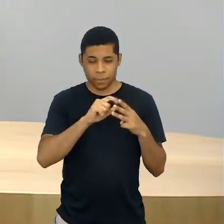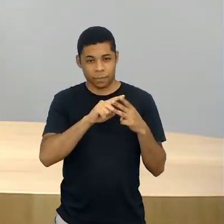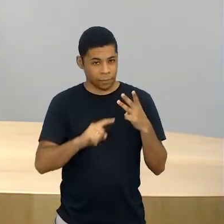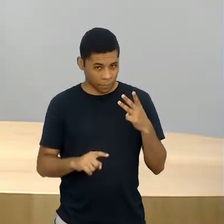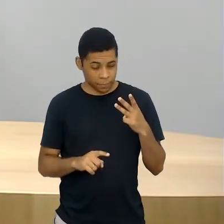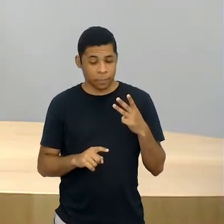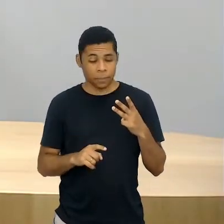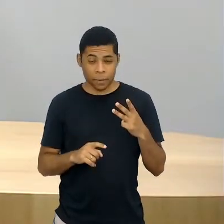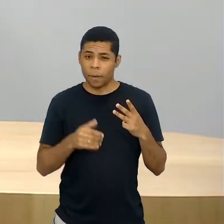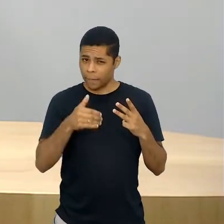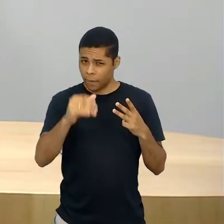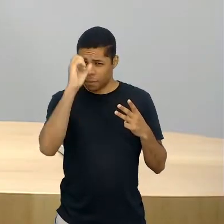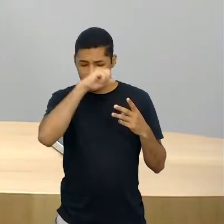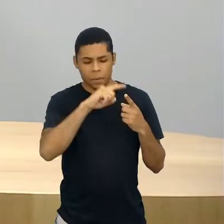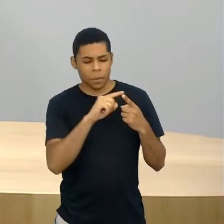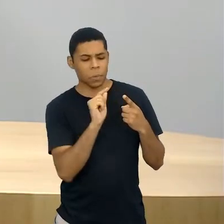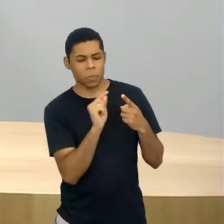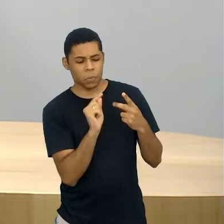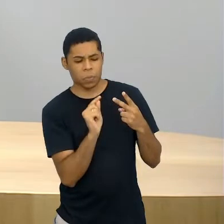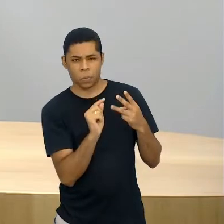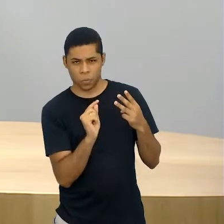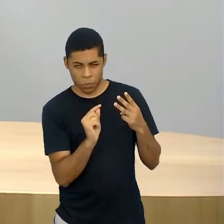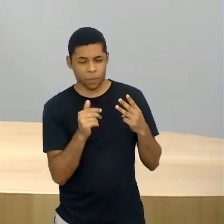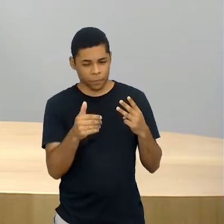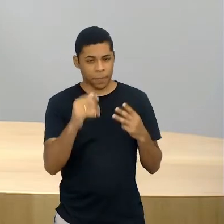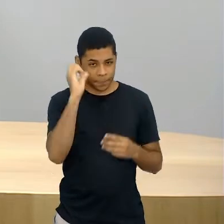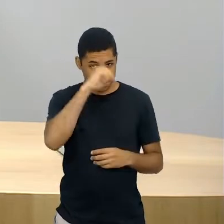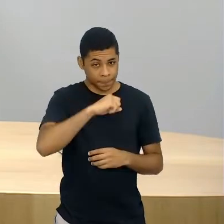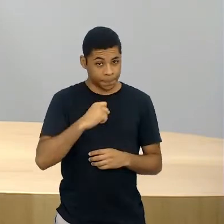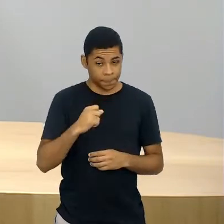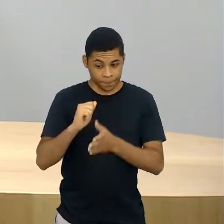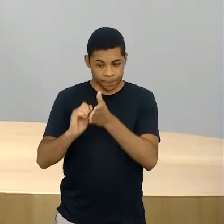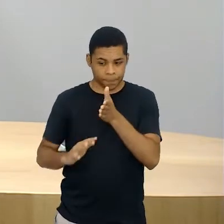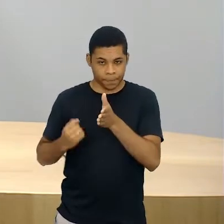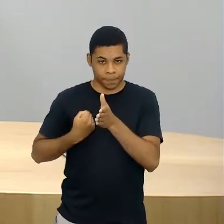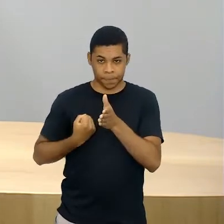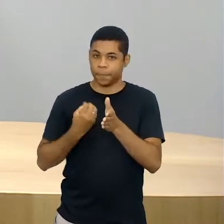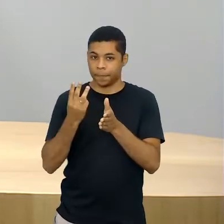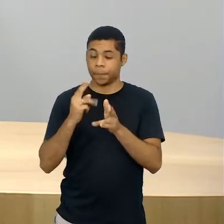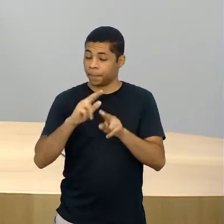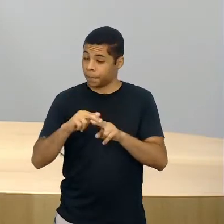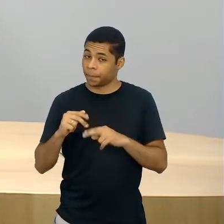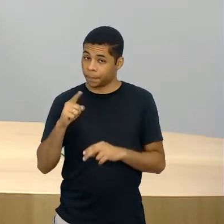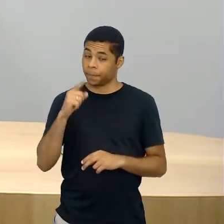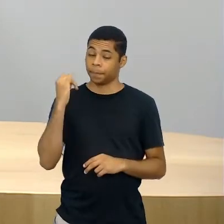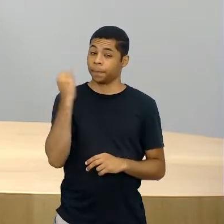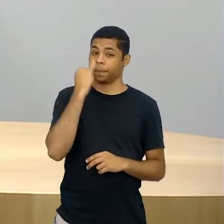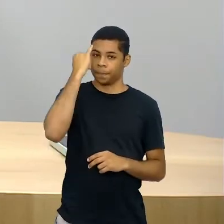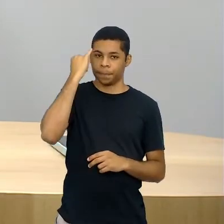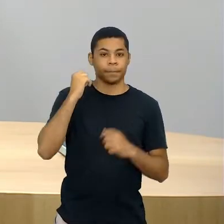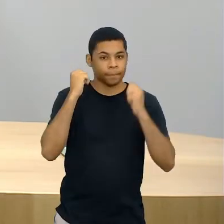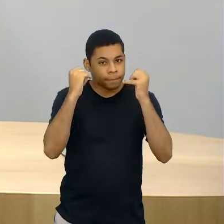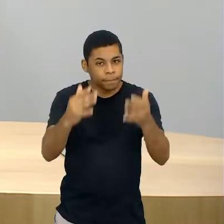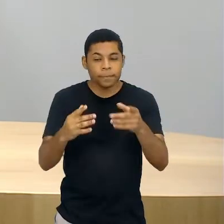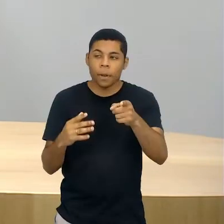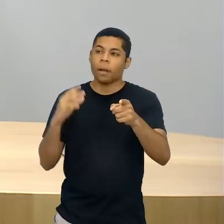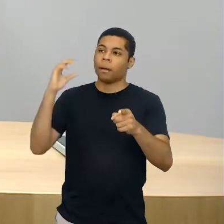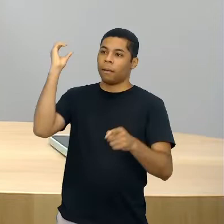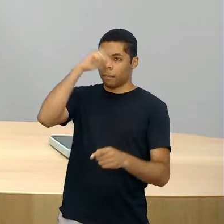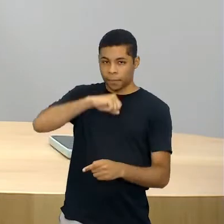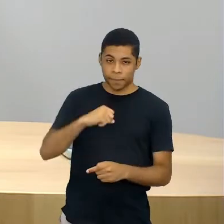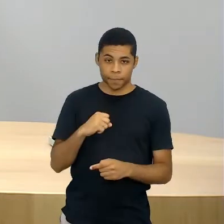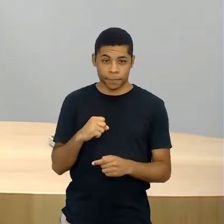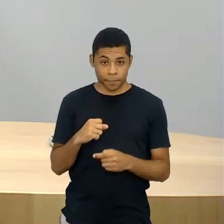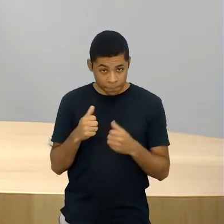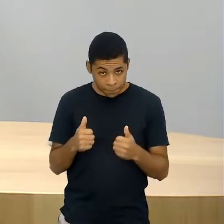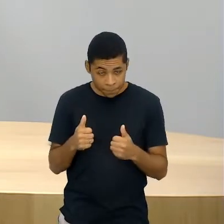vamos ver aí no decorrer da atividade 3, né? Então é importante retratar isso para vocês, né? Dando aí